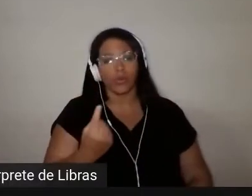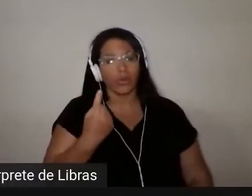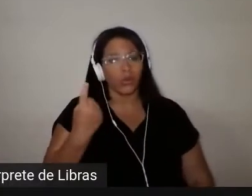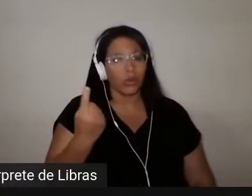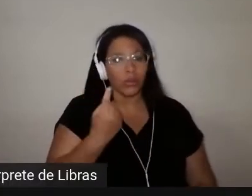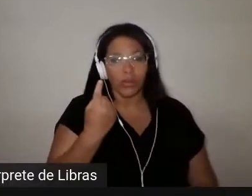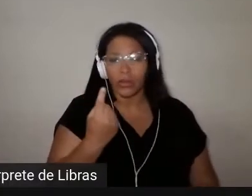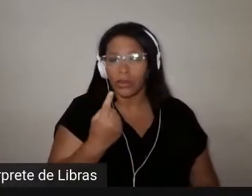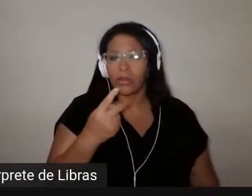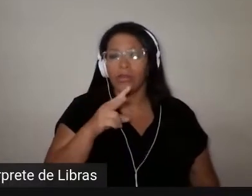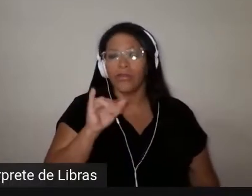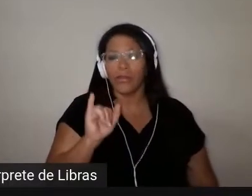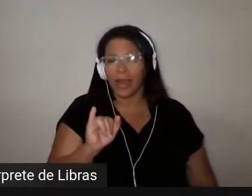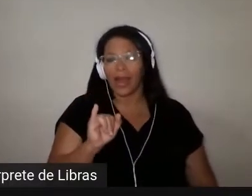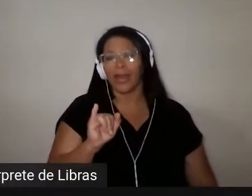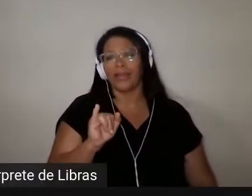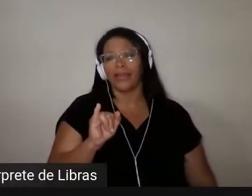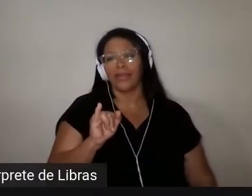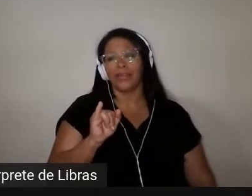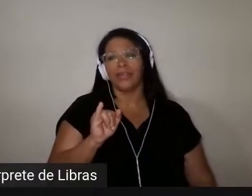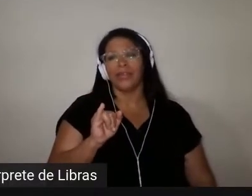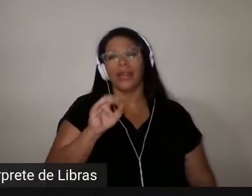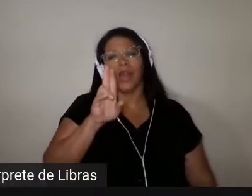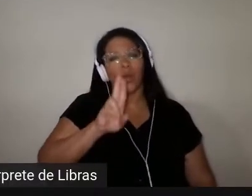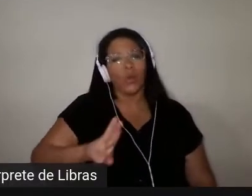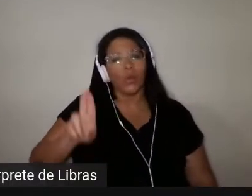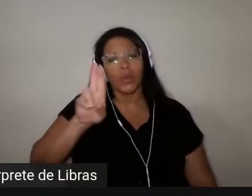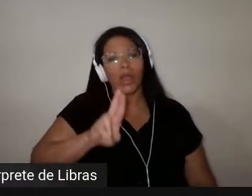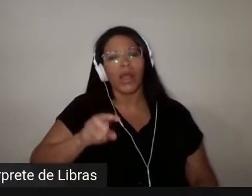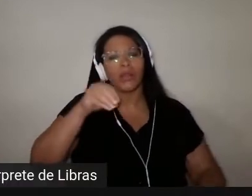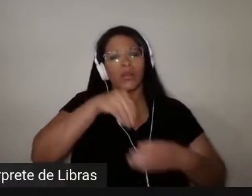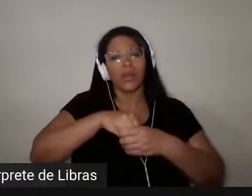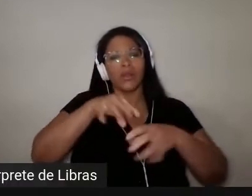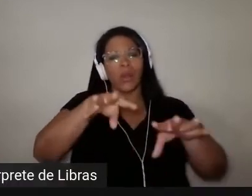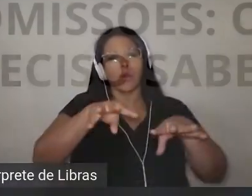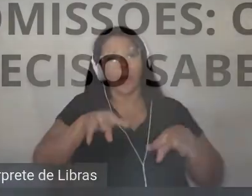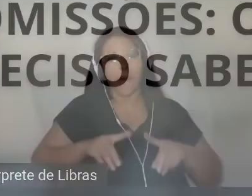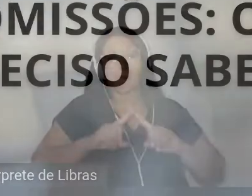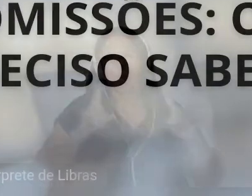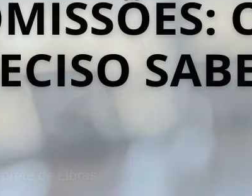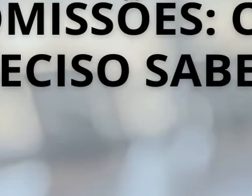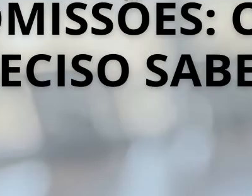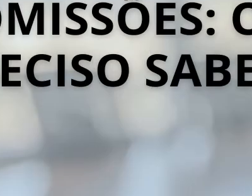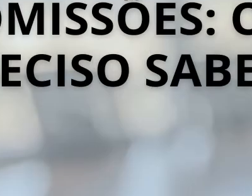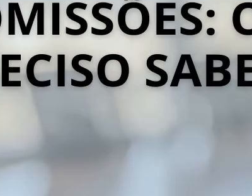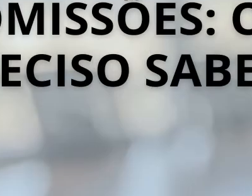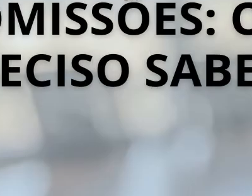mais um instrumento muito utilizado em plenário, mas ainda muito difícil de ser usado em comissão.